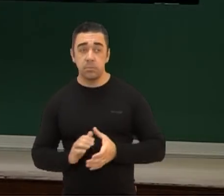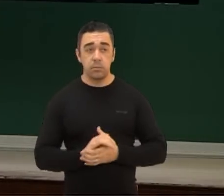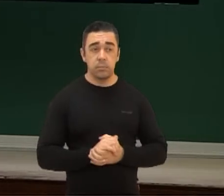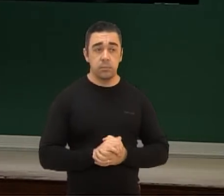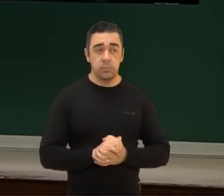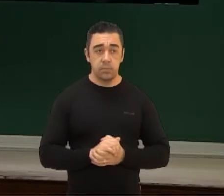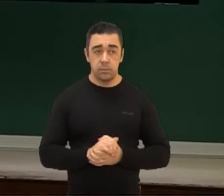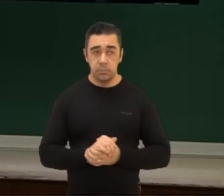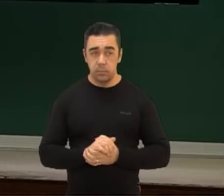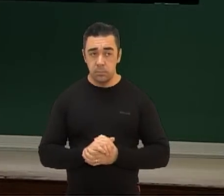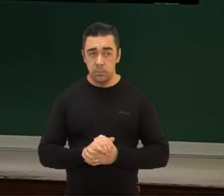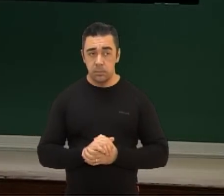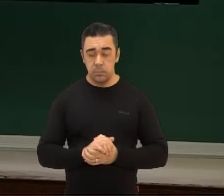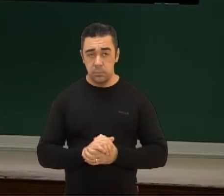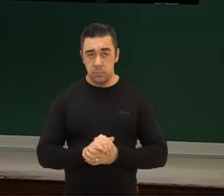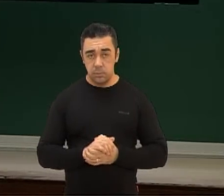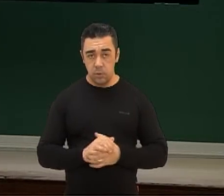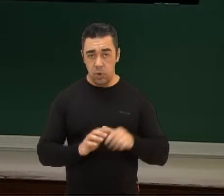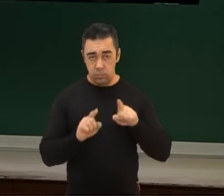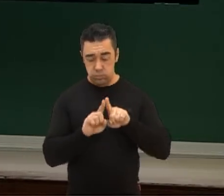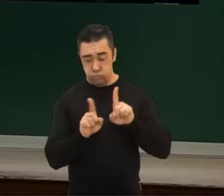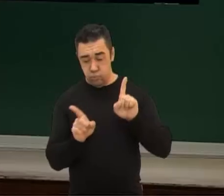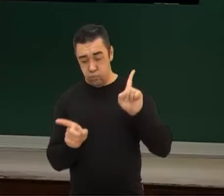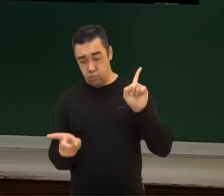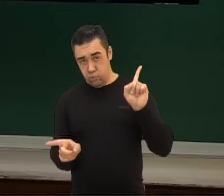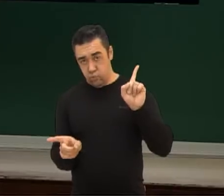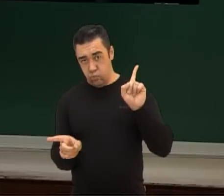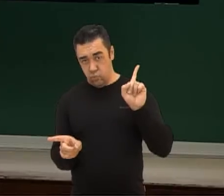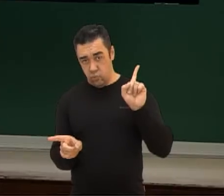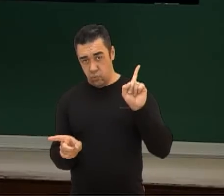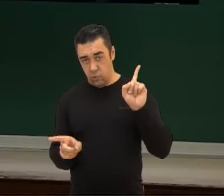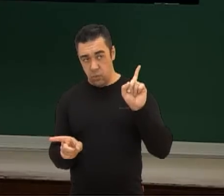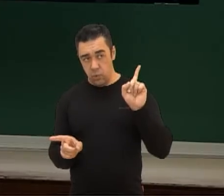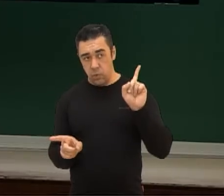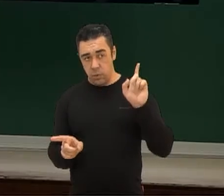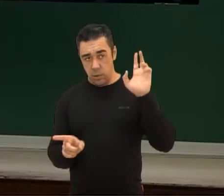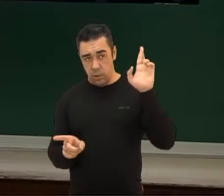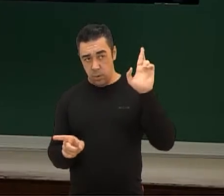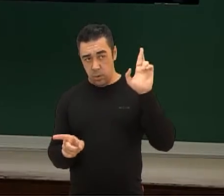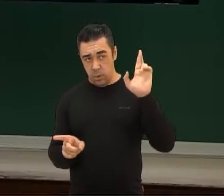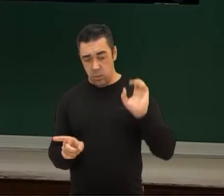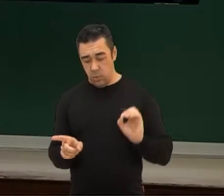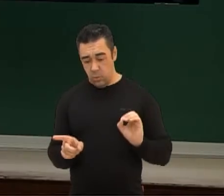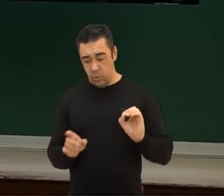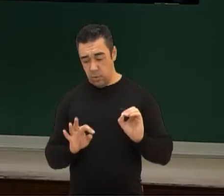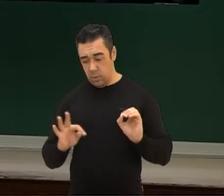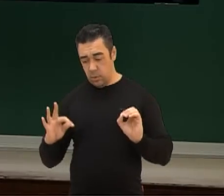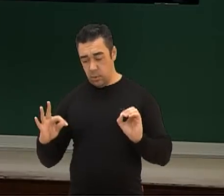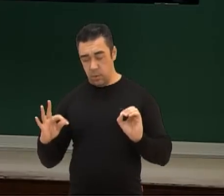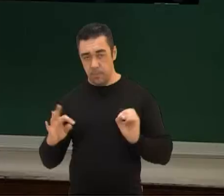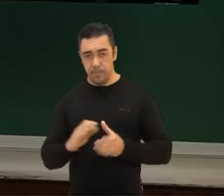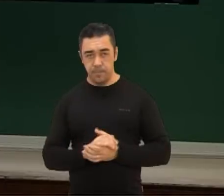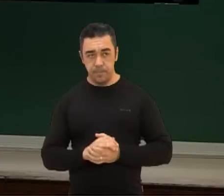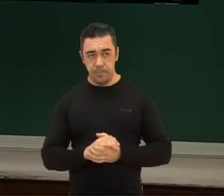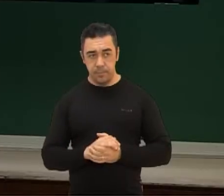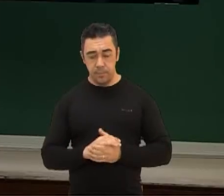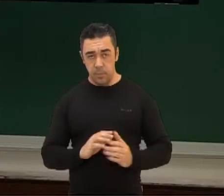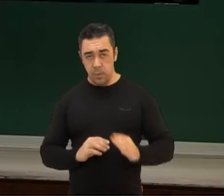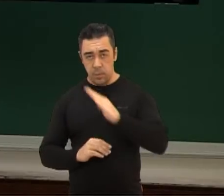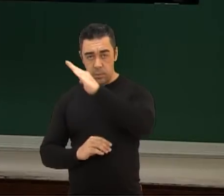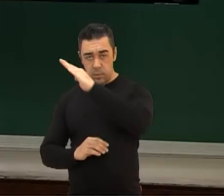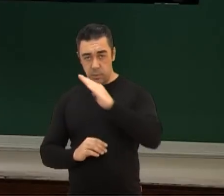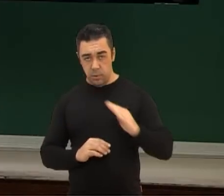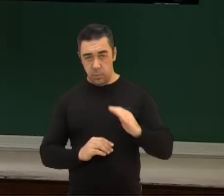ROT, então é esse ângulo grandão aqui, né? Então, ele forma este ângulo aqui. E o ângulo